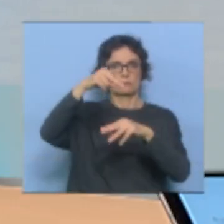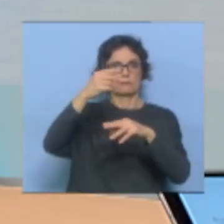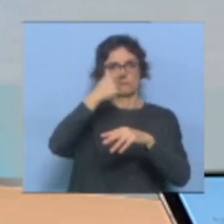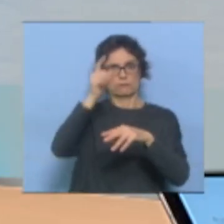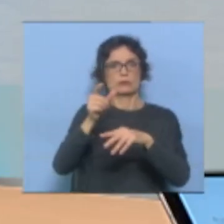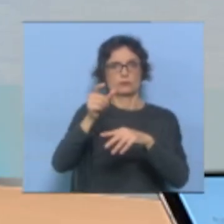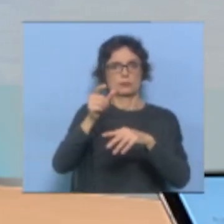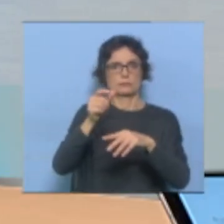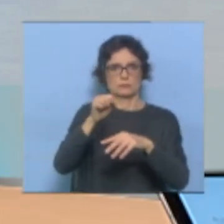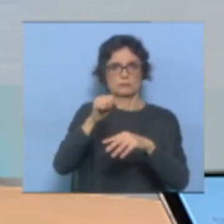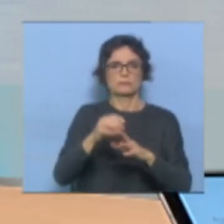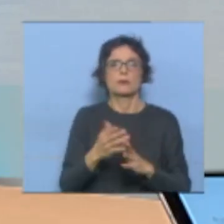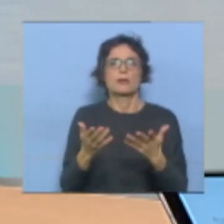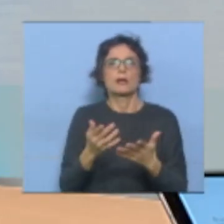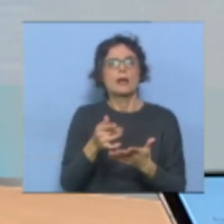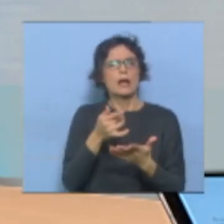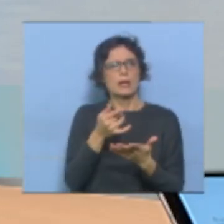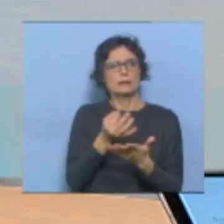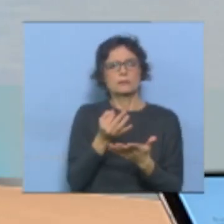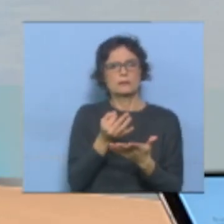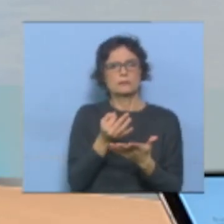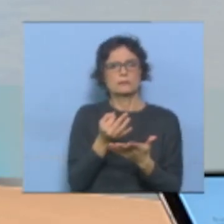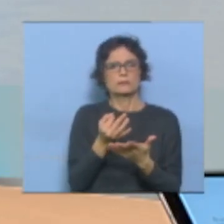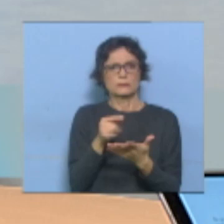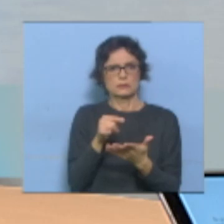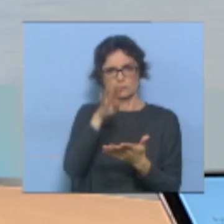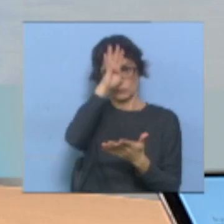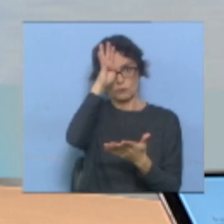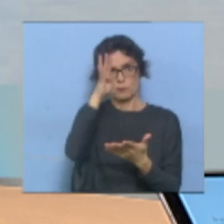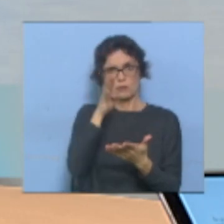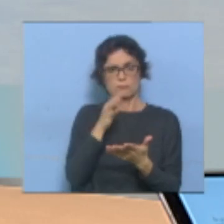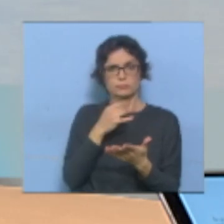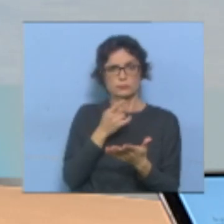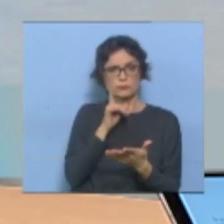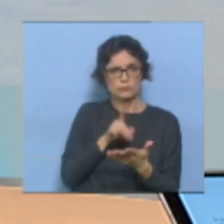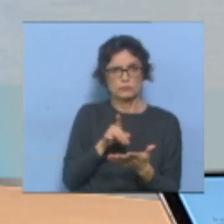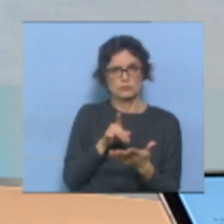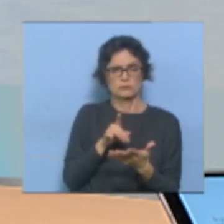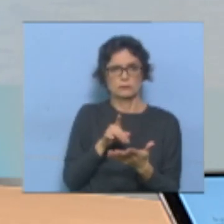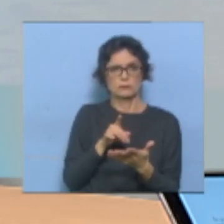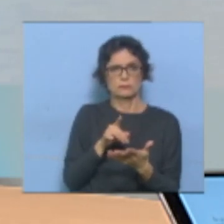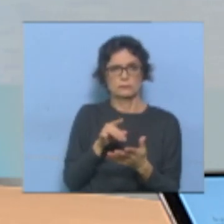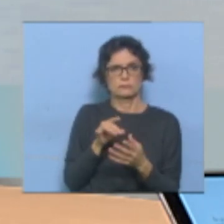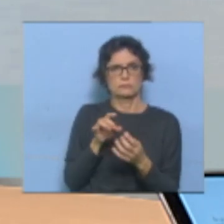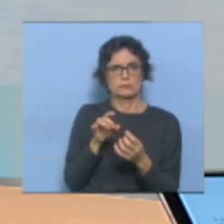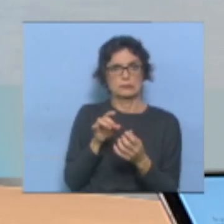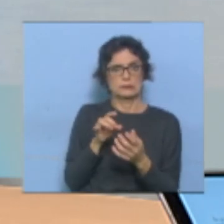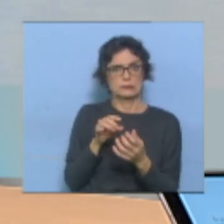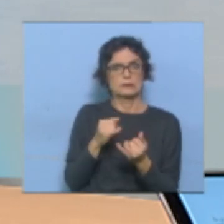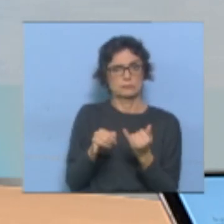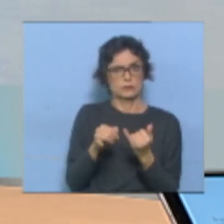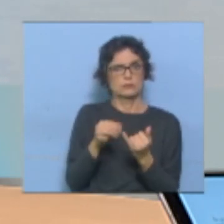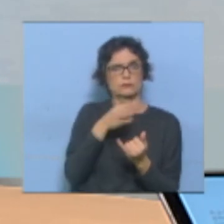sublinhar a ameaça de práticas como a da eutanásia,